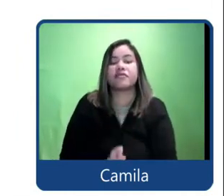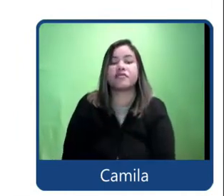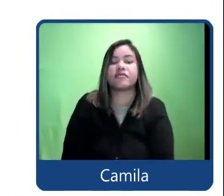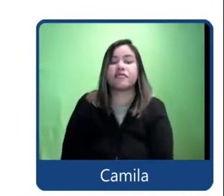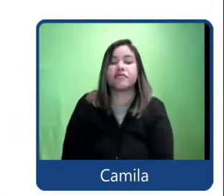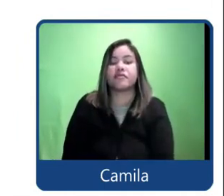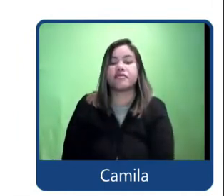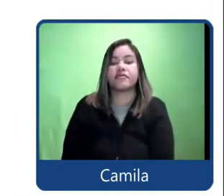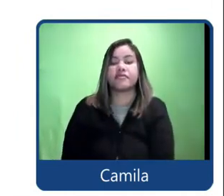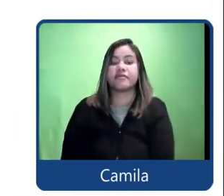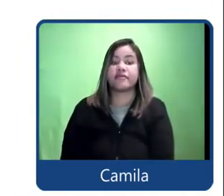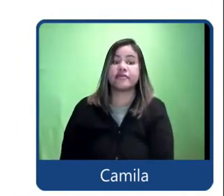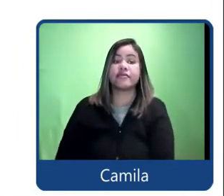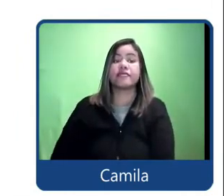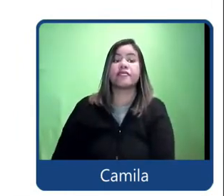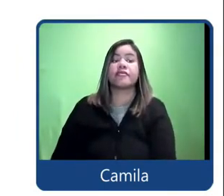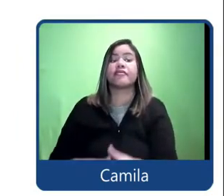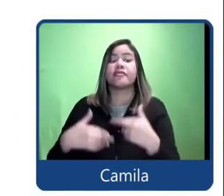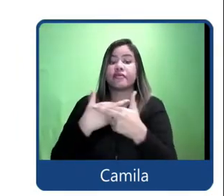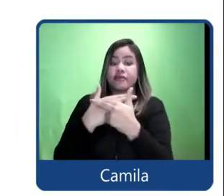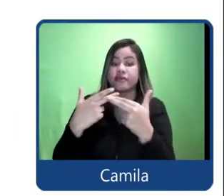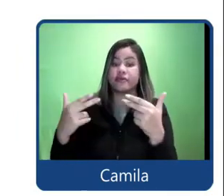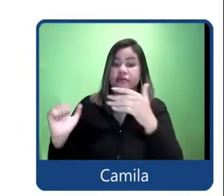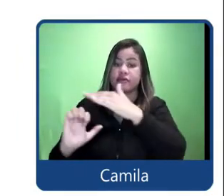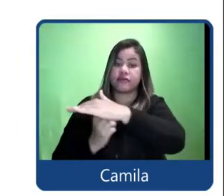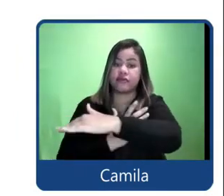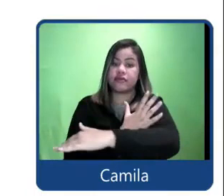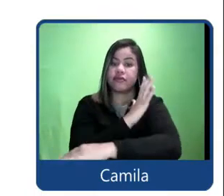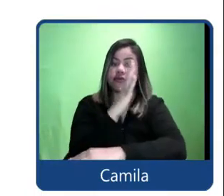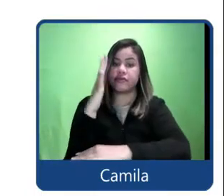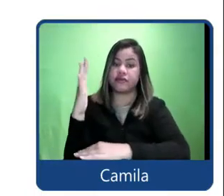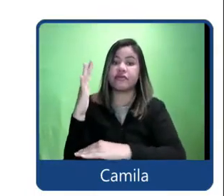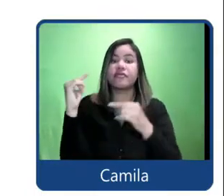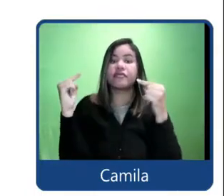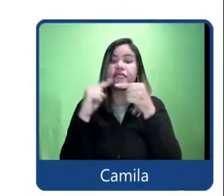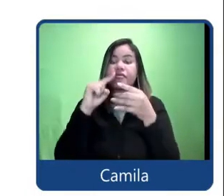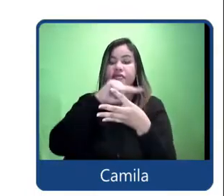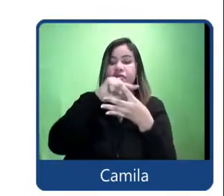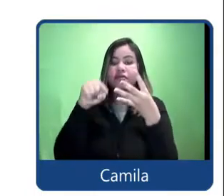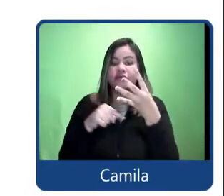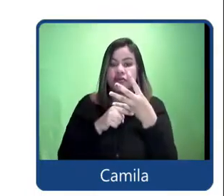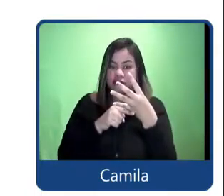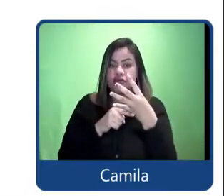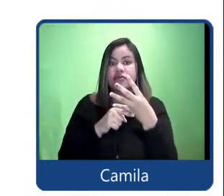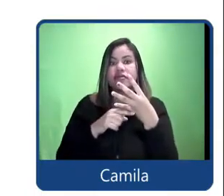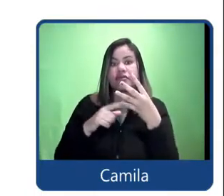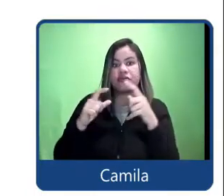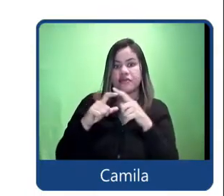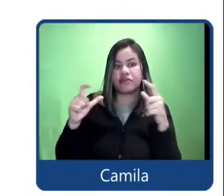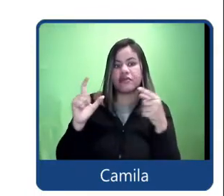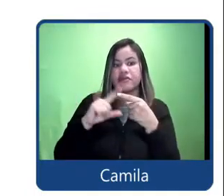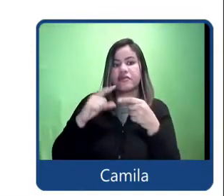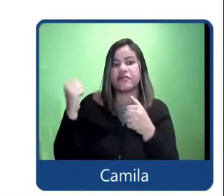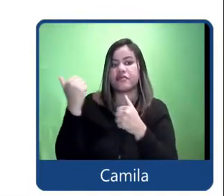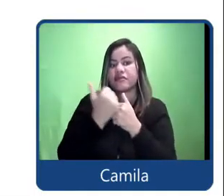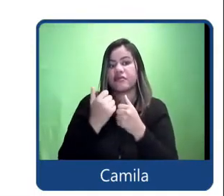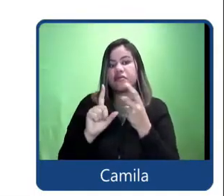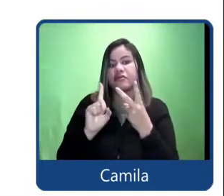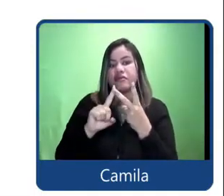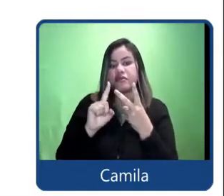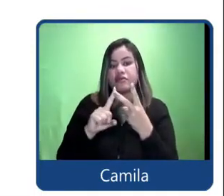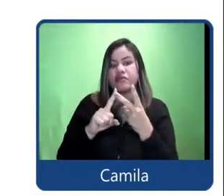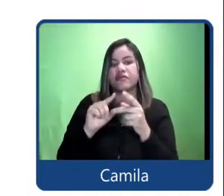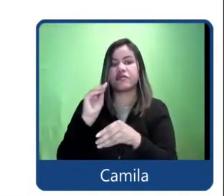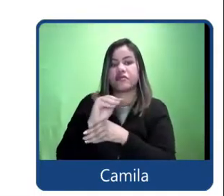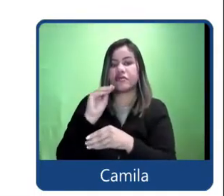Esses serviços ecossistêmicos, eles são divididos em 4 grandes grupos, né, de suporte,